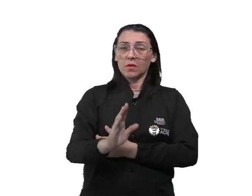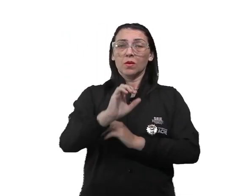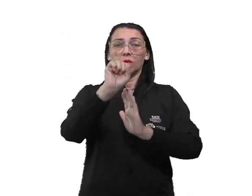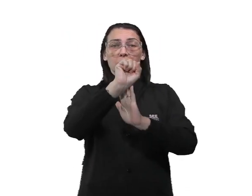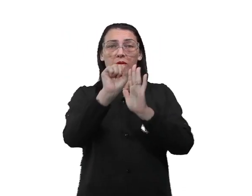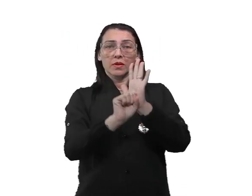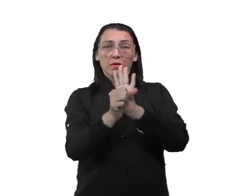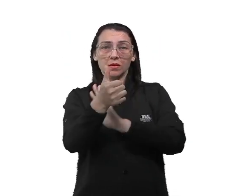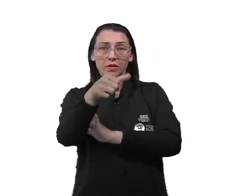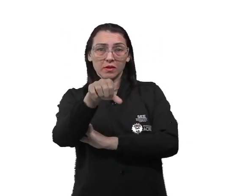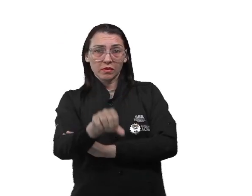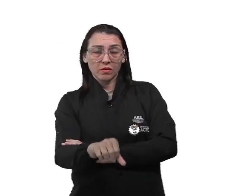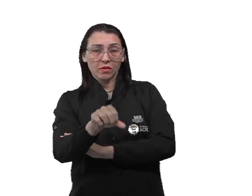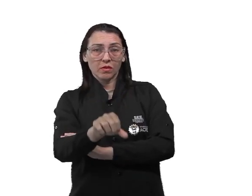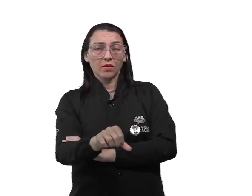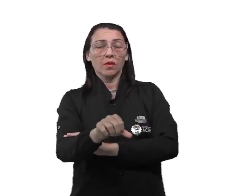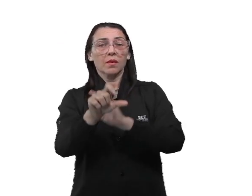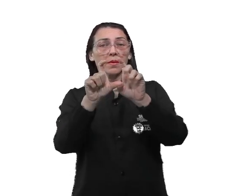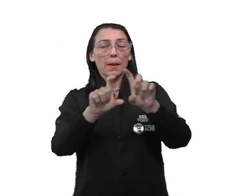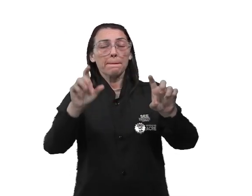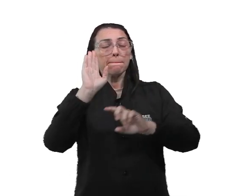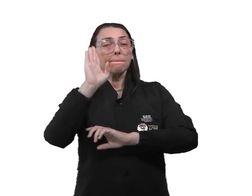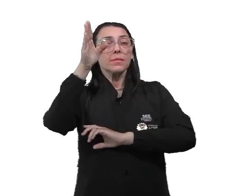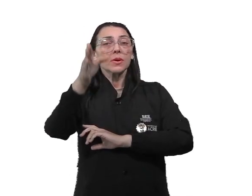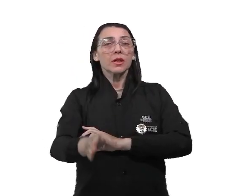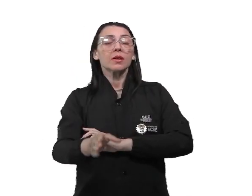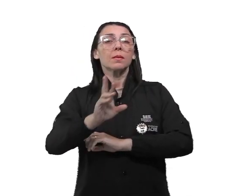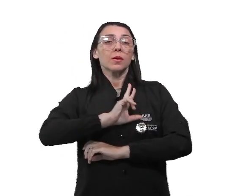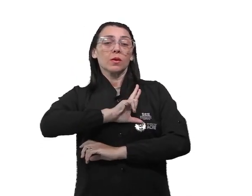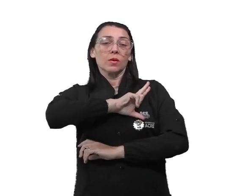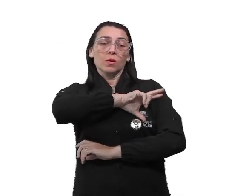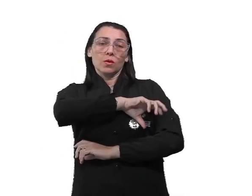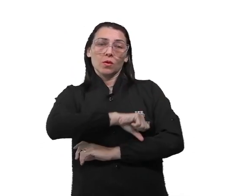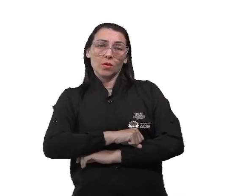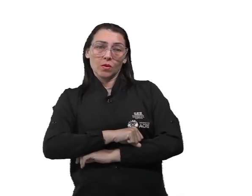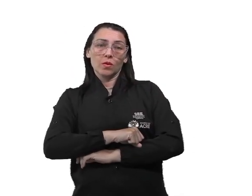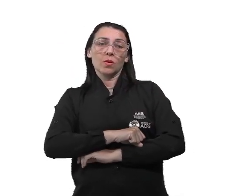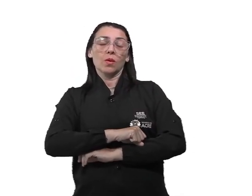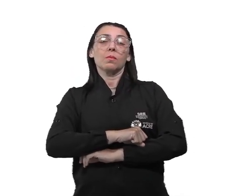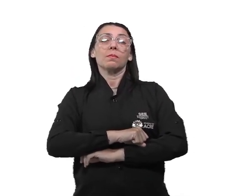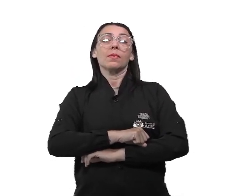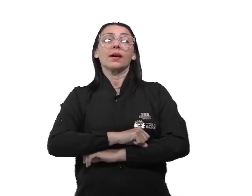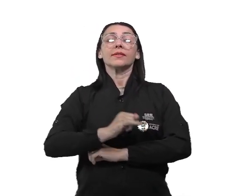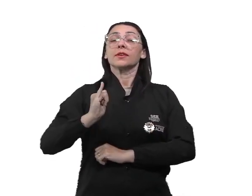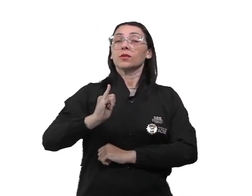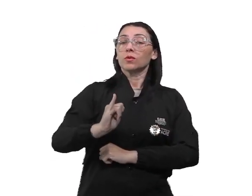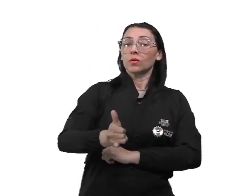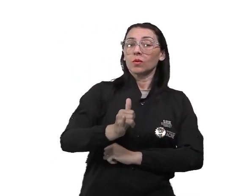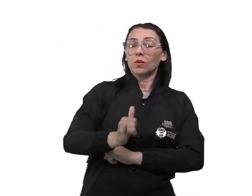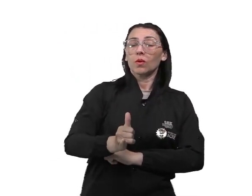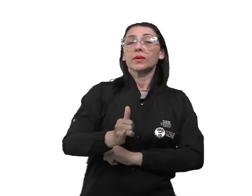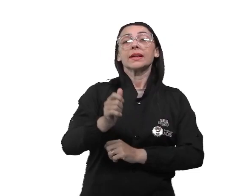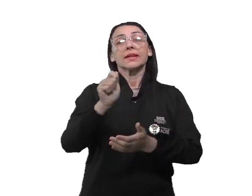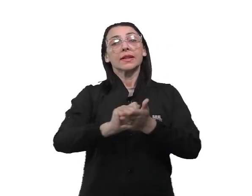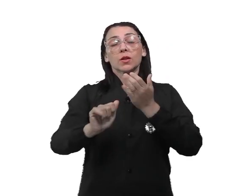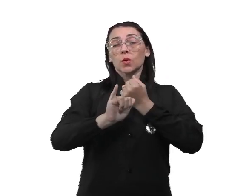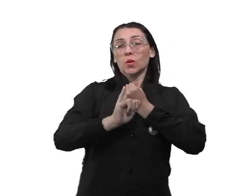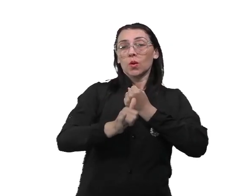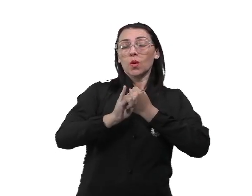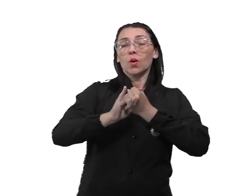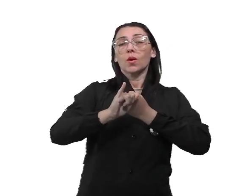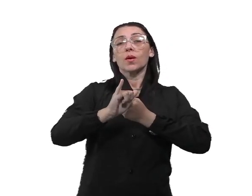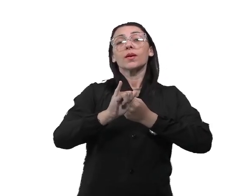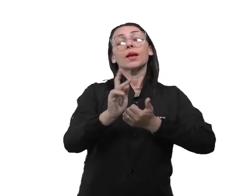século XIX. Destacou-se principalmente no romance e no conto, embora tenha escrito crônicas,